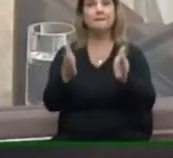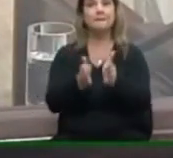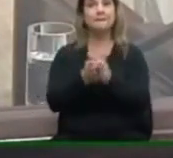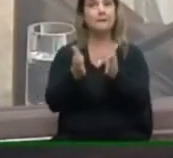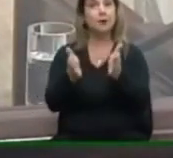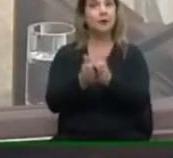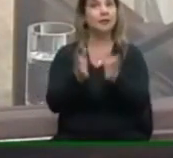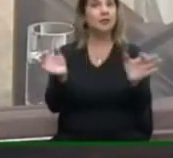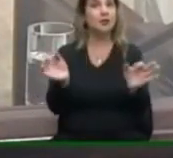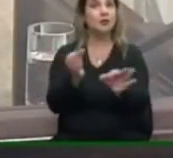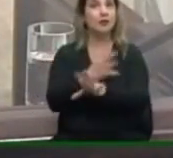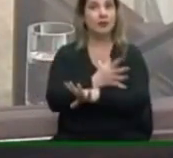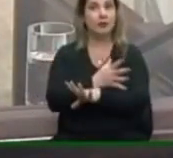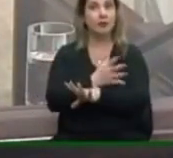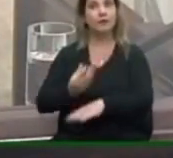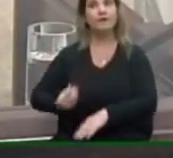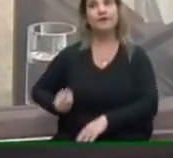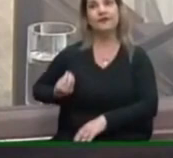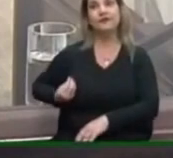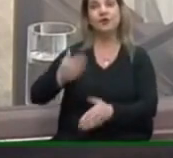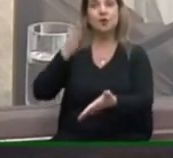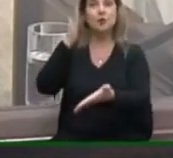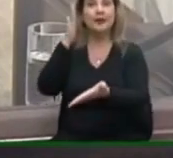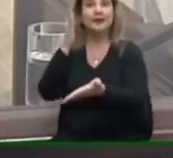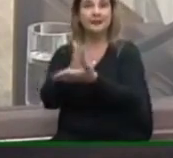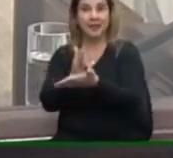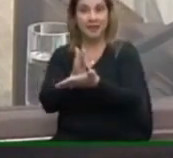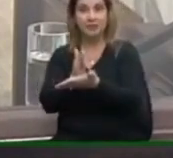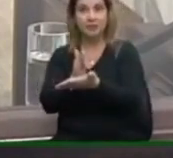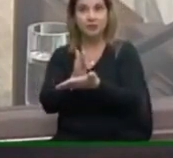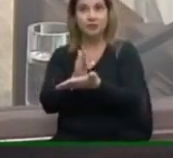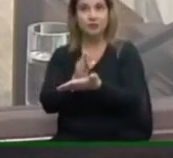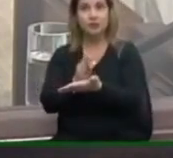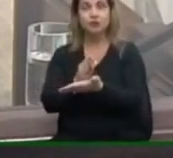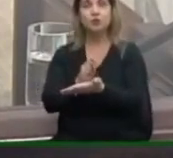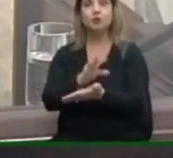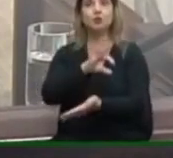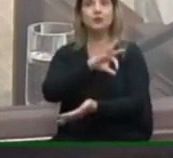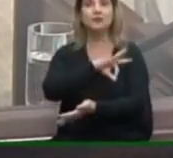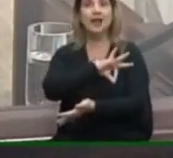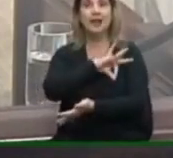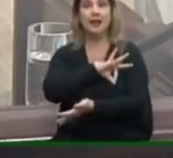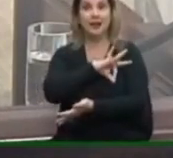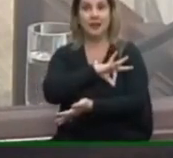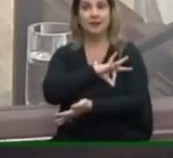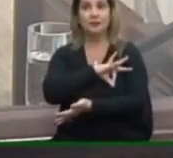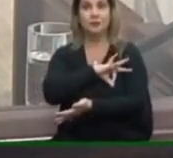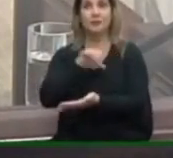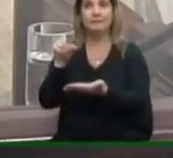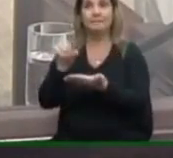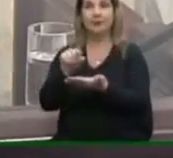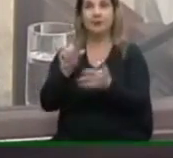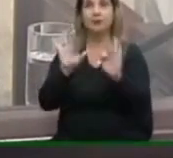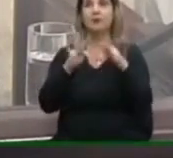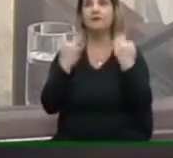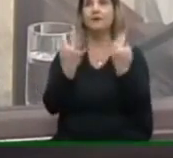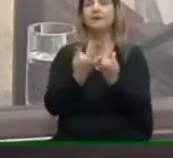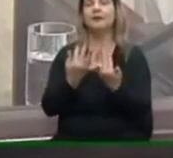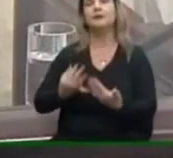miséria vivendo com metade do salário mínimo por família para sobreviver